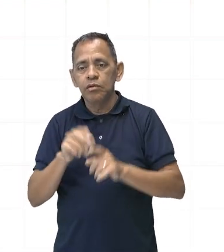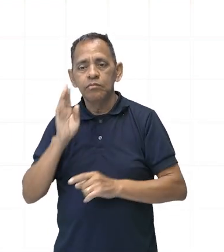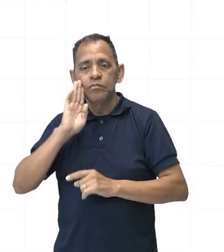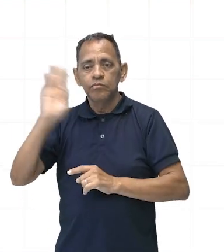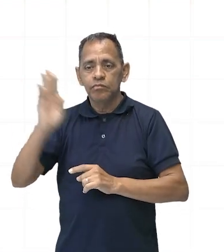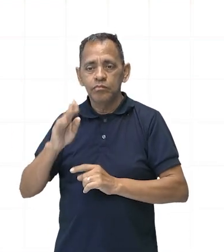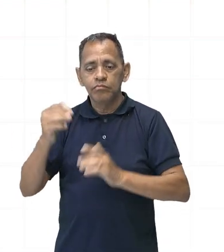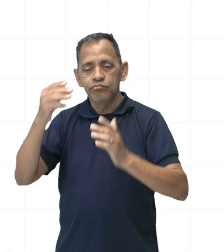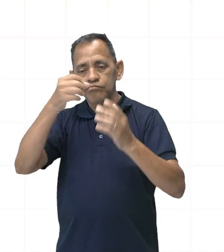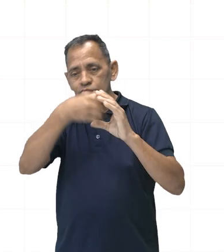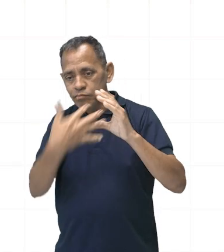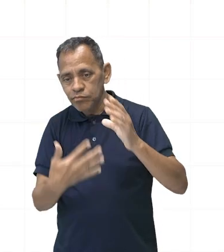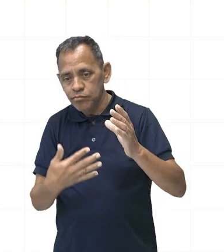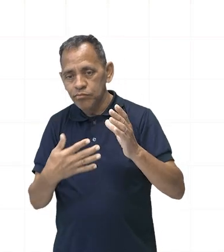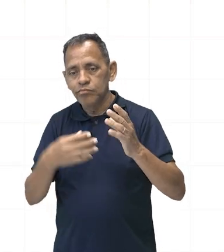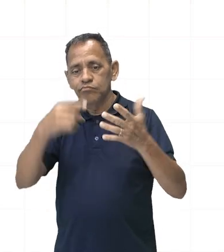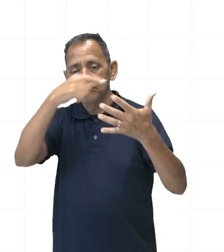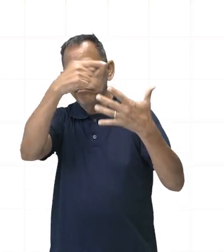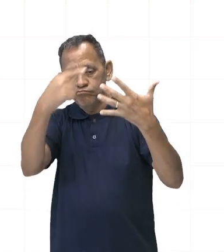para ocorrer isso?